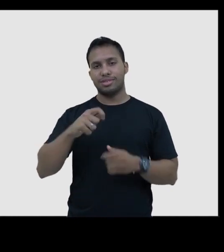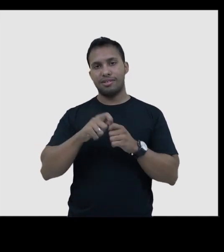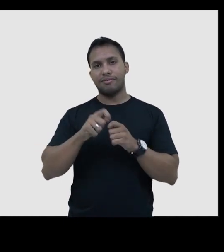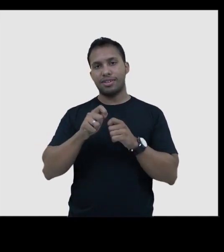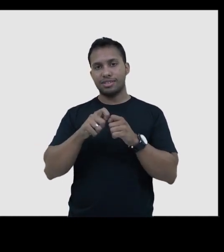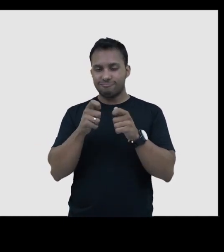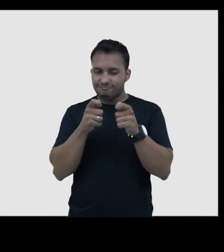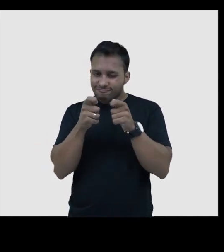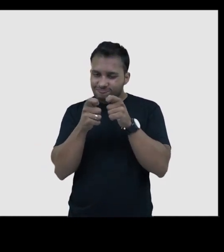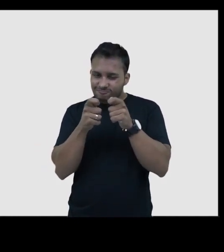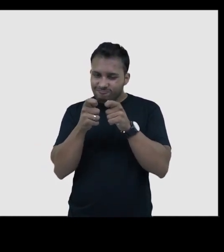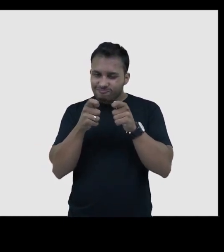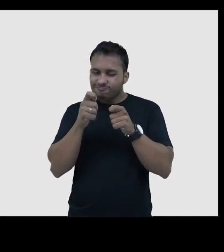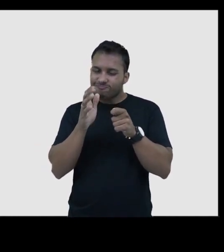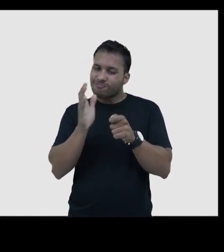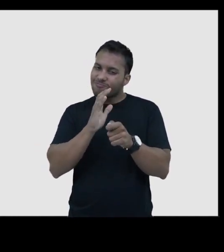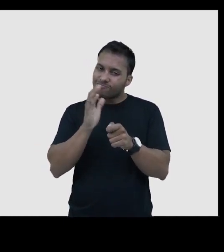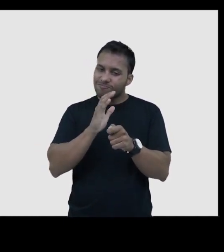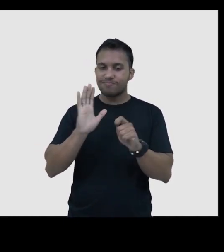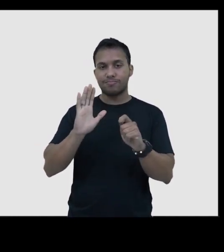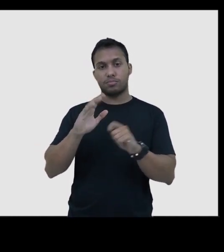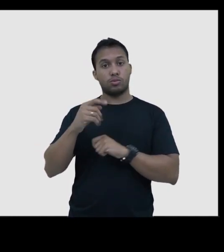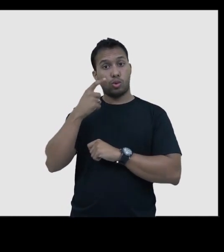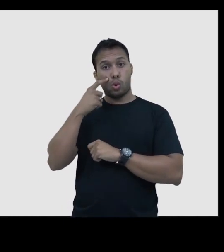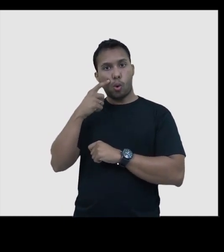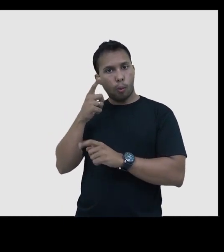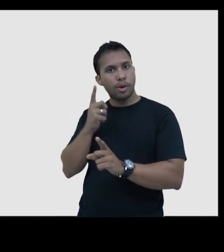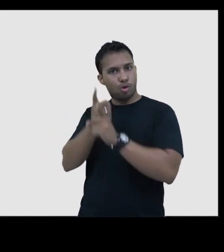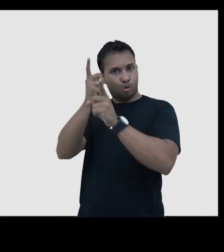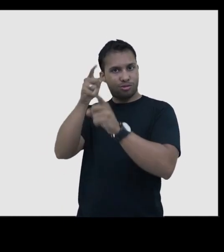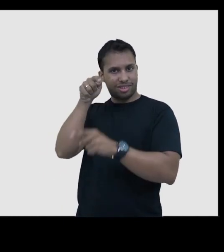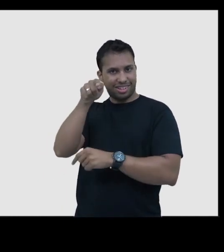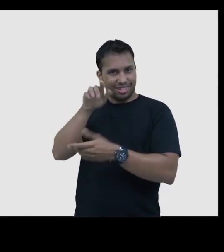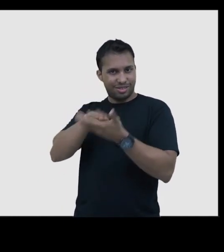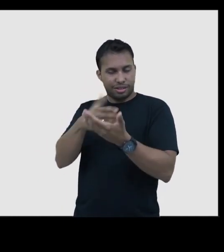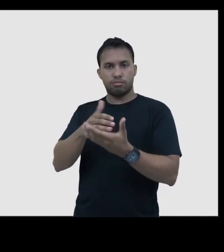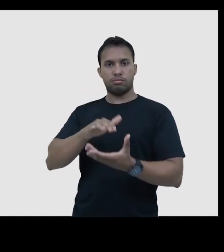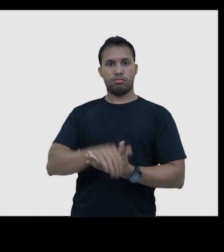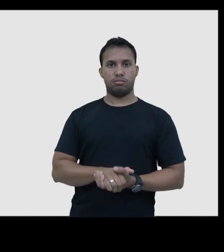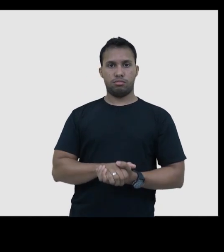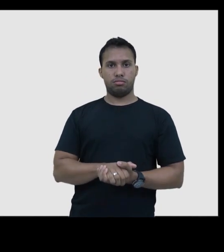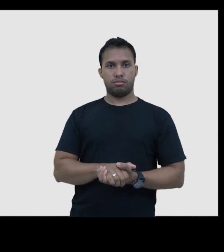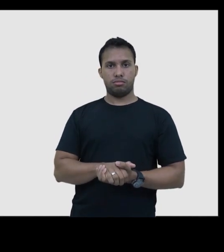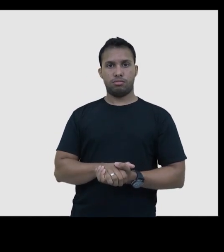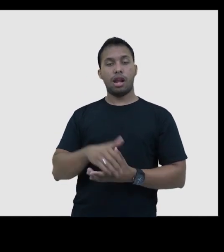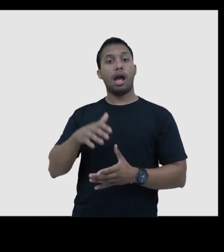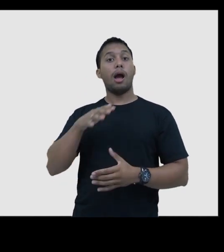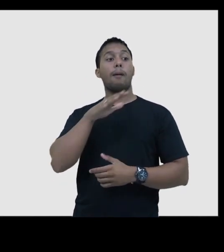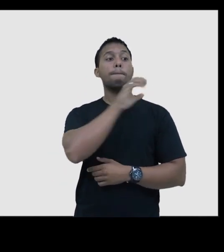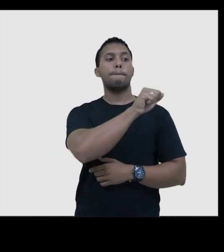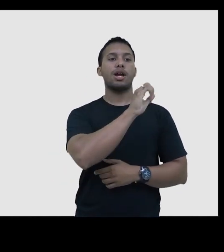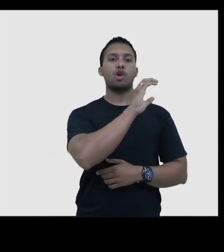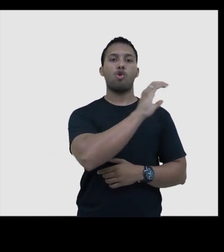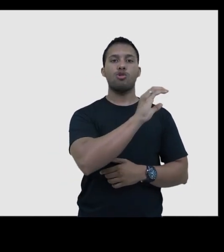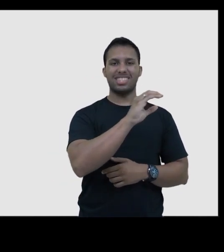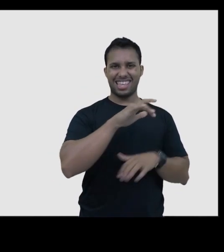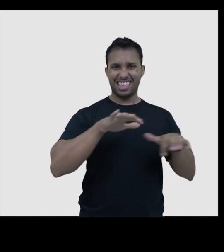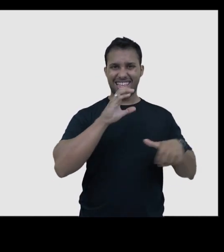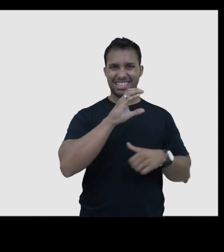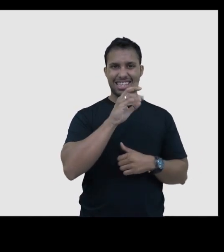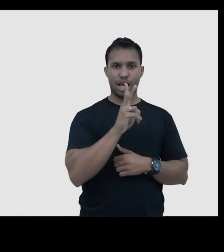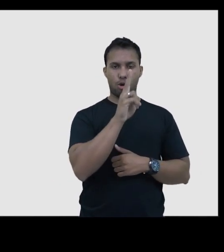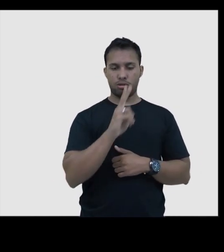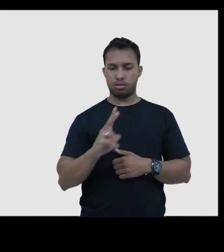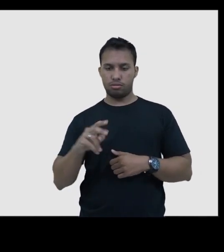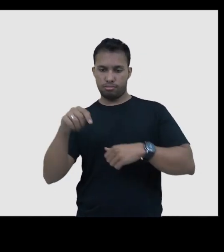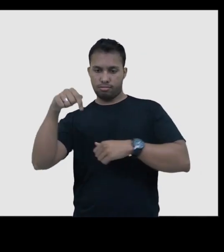novamente de velocidade também. Bom, achei um ponto onde o intérprete está aqui com as mãos baixas, indicando que terminou a frase.